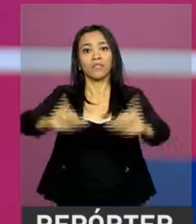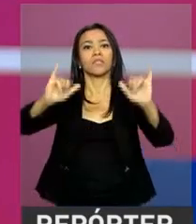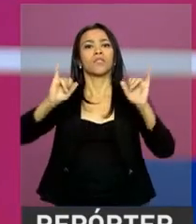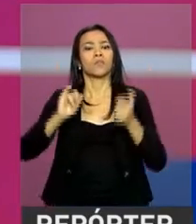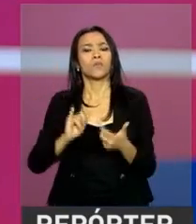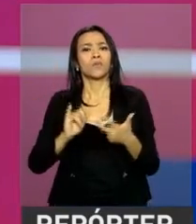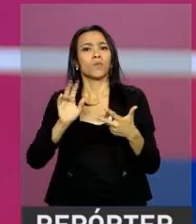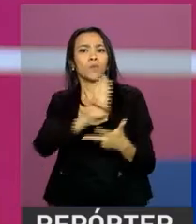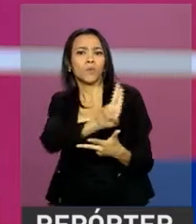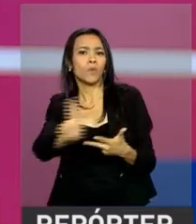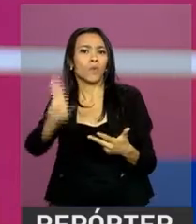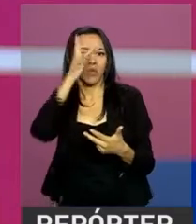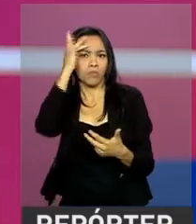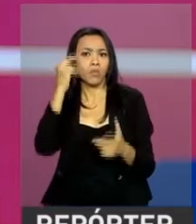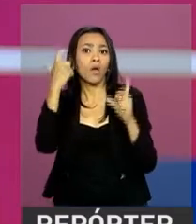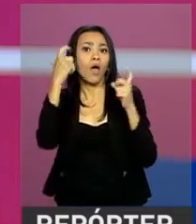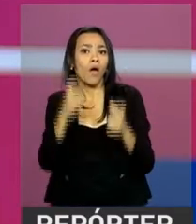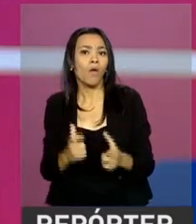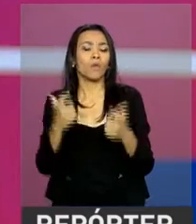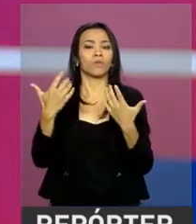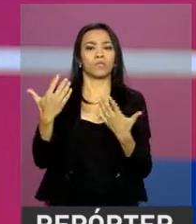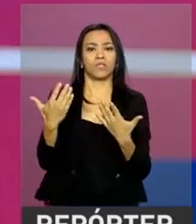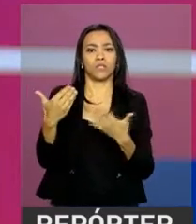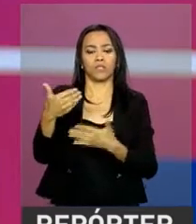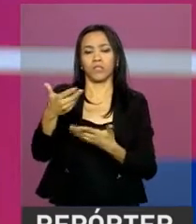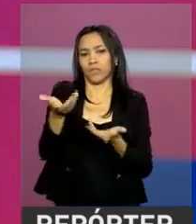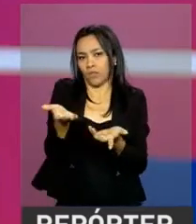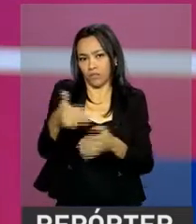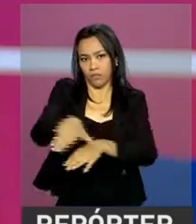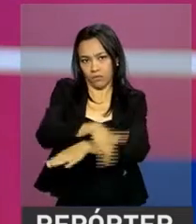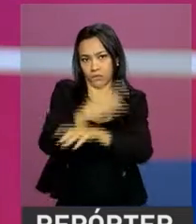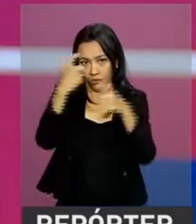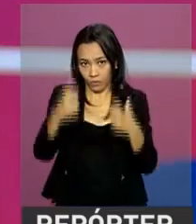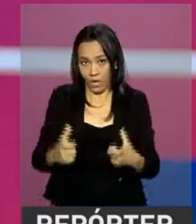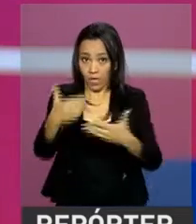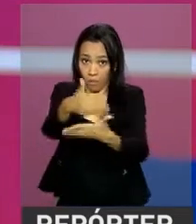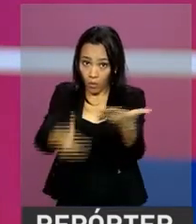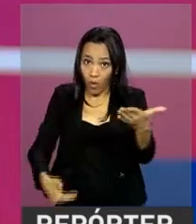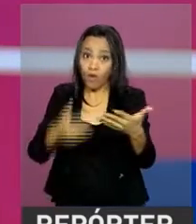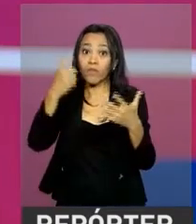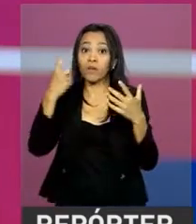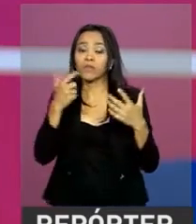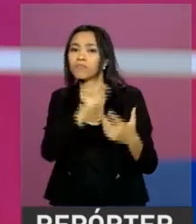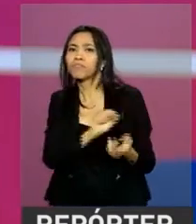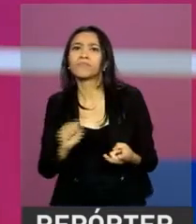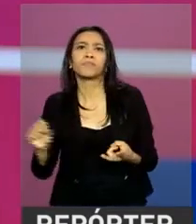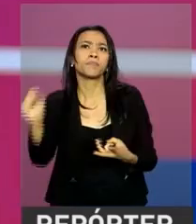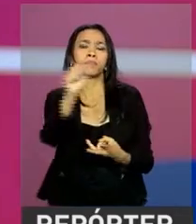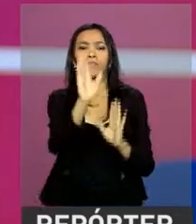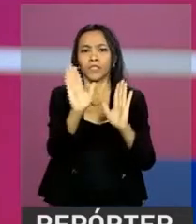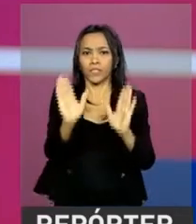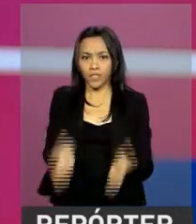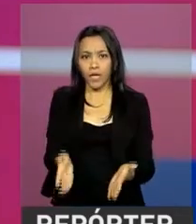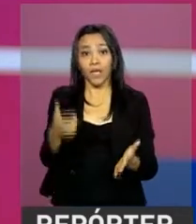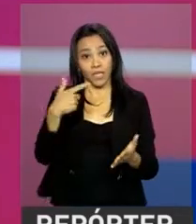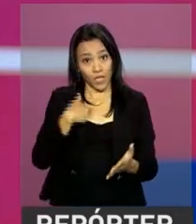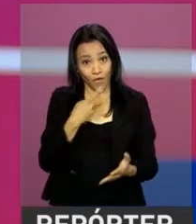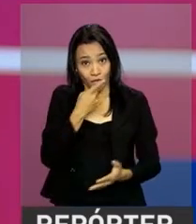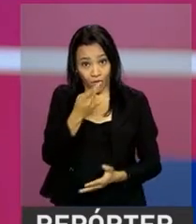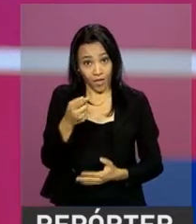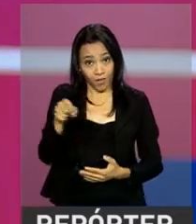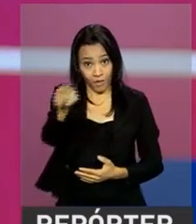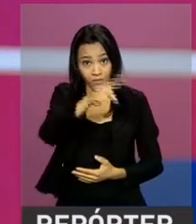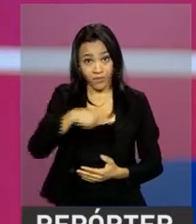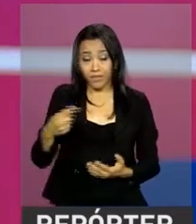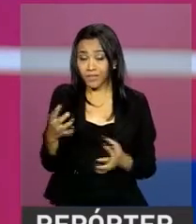identificação de onde cada jovem vai submeter à prova num local de prova e eu transmito aquilo que